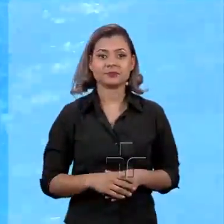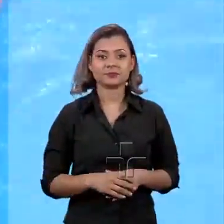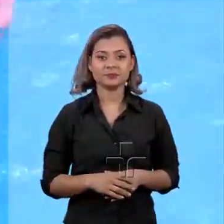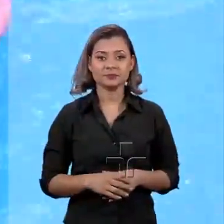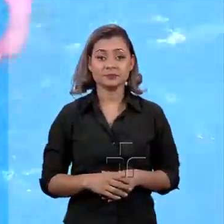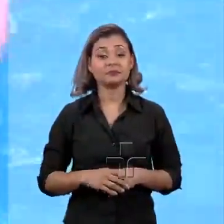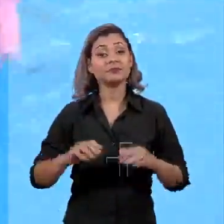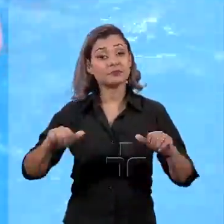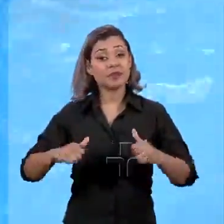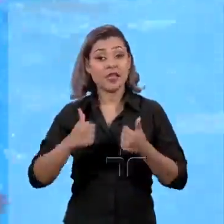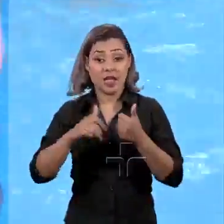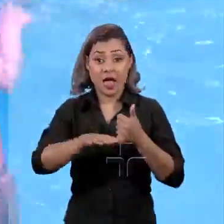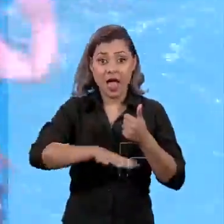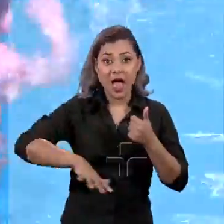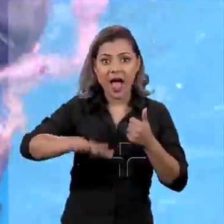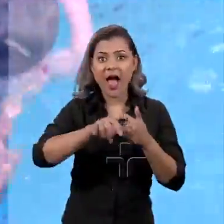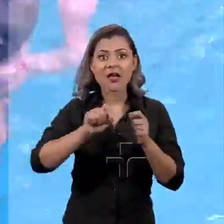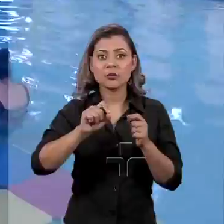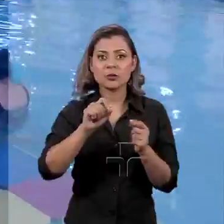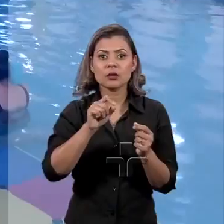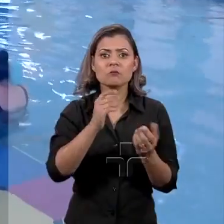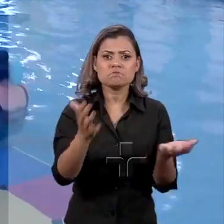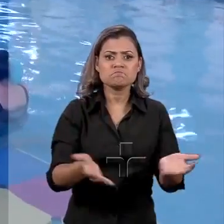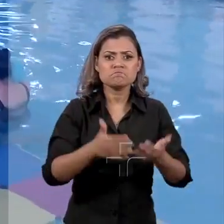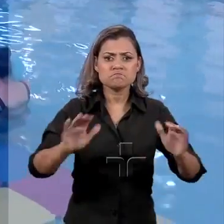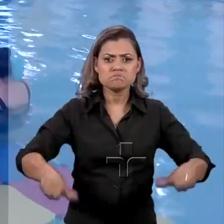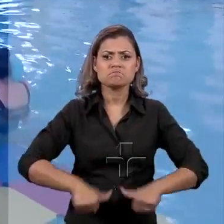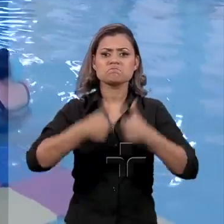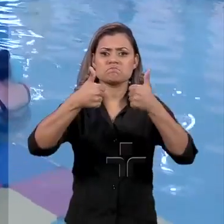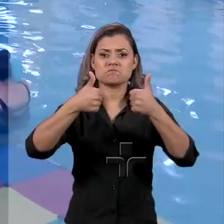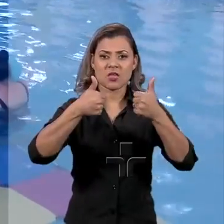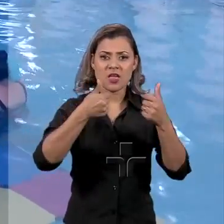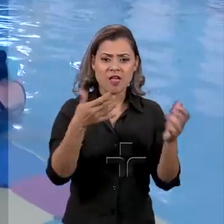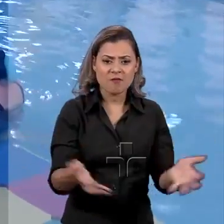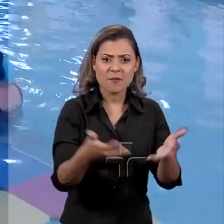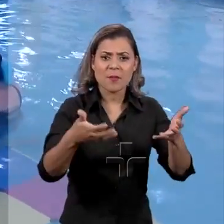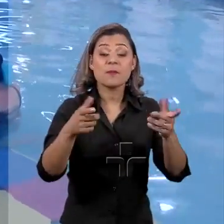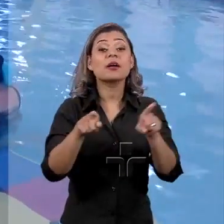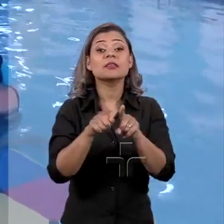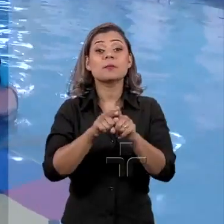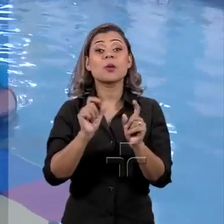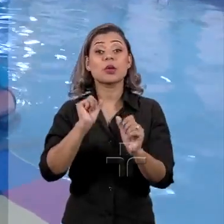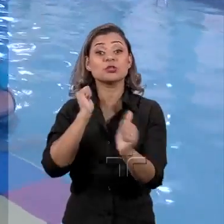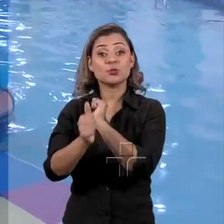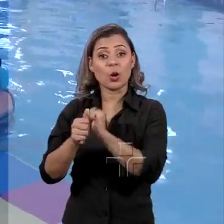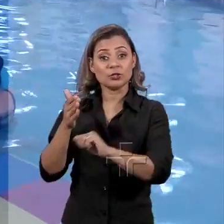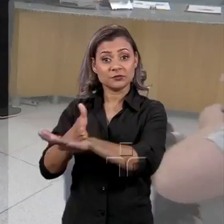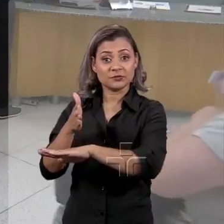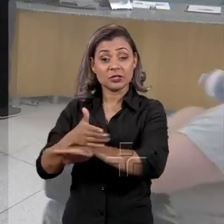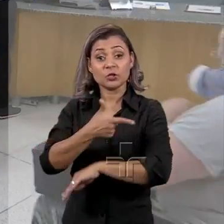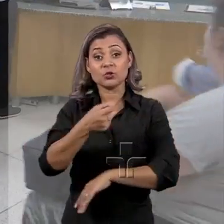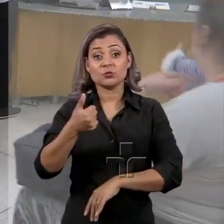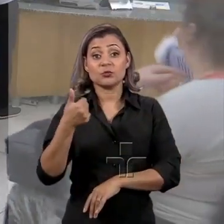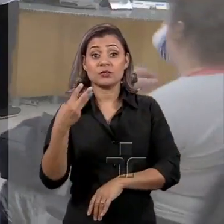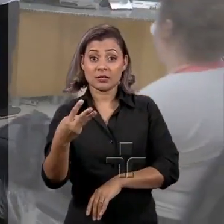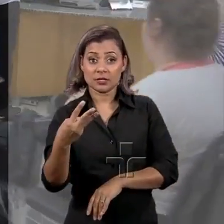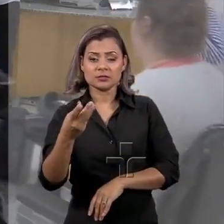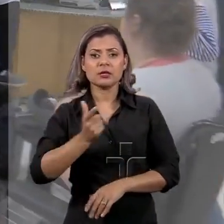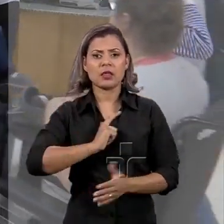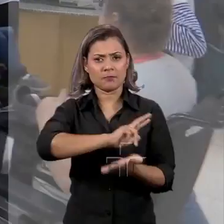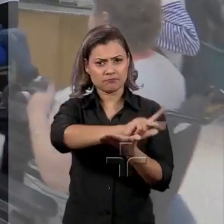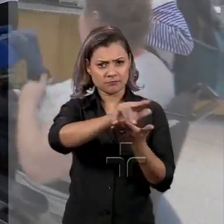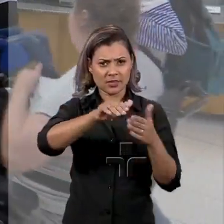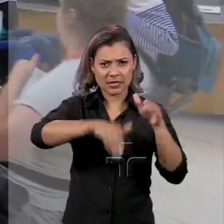Aqui existe uma área que, além de reabilitar, encaminha para o esporte. O projeto nasceu em 2013 e tem modalidades